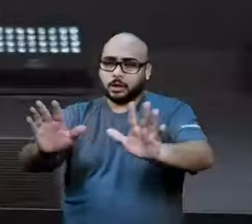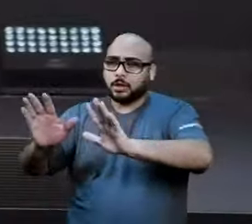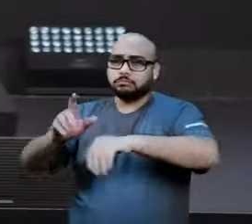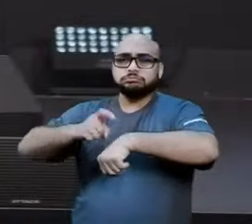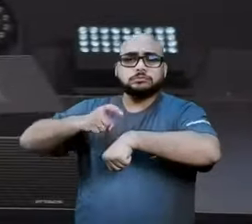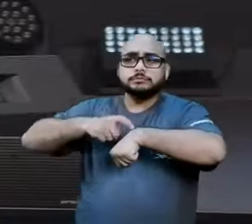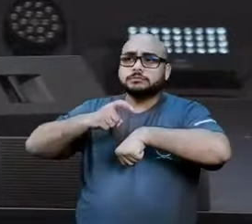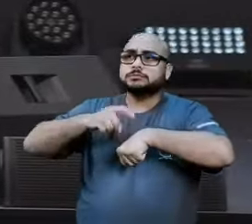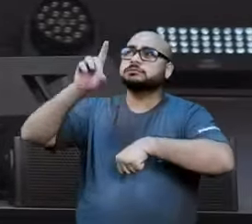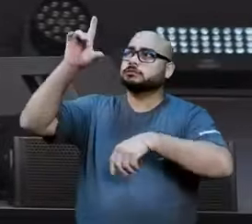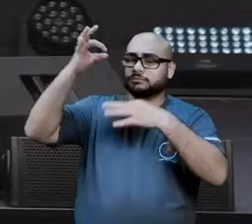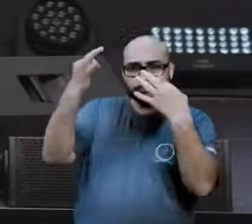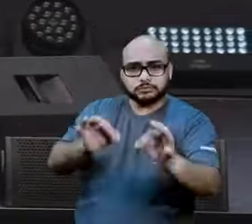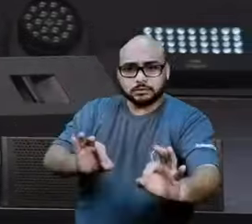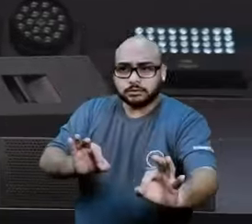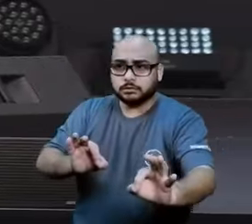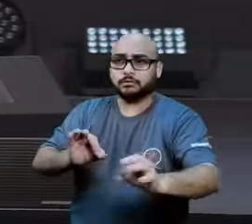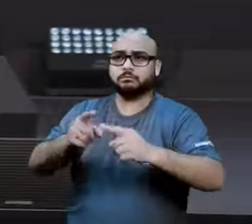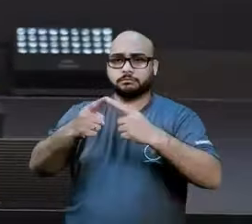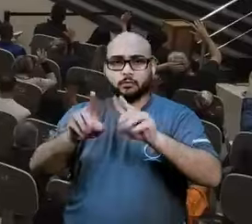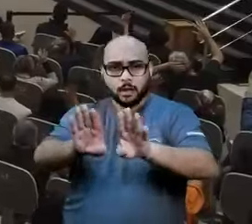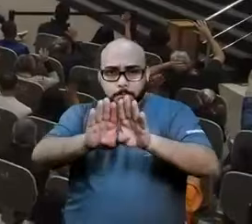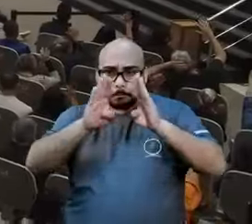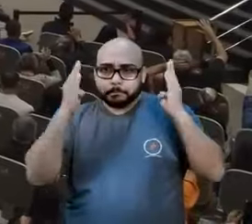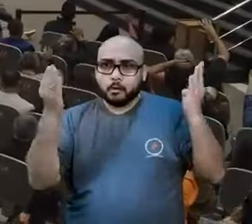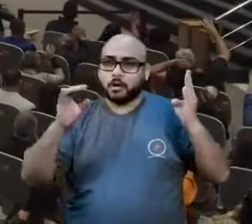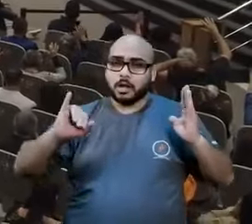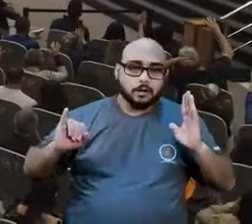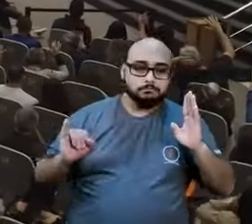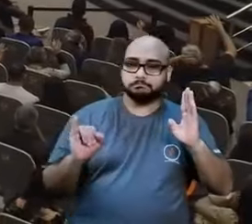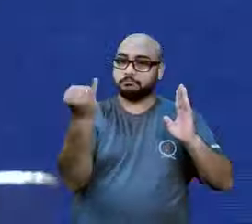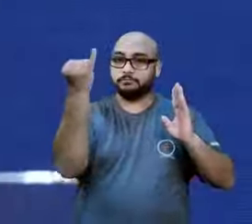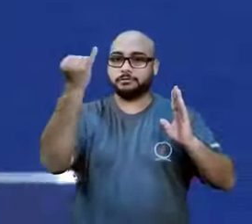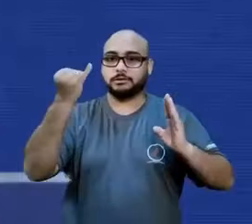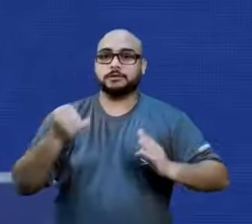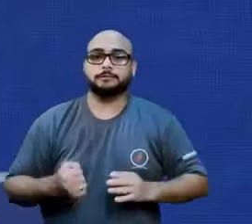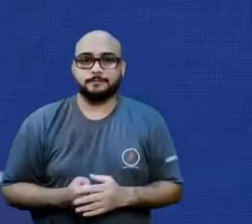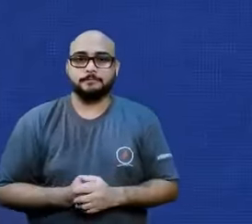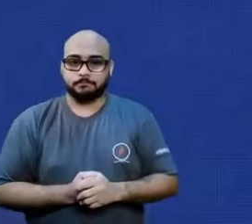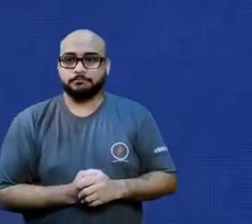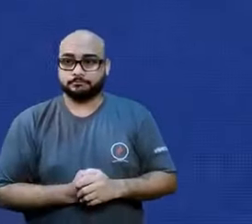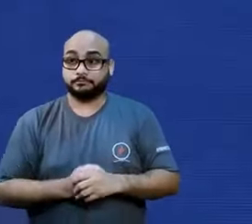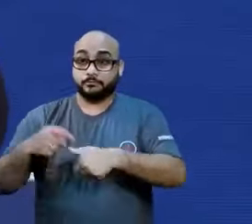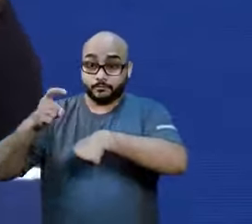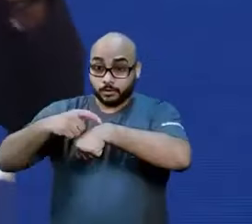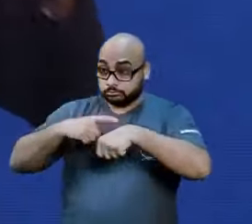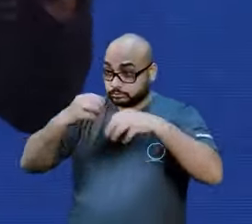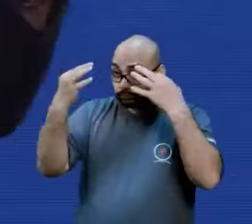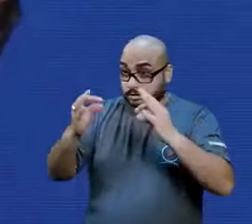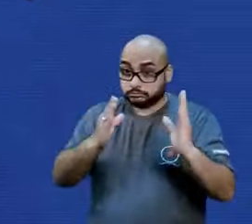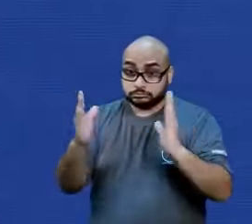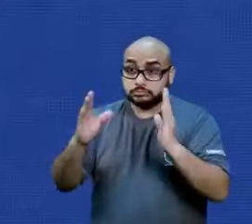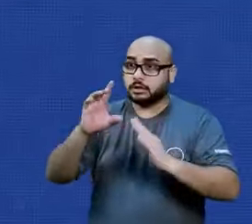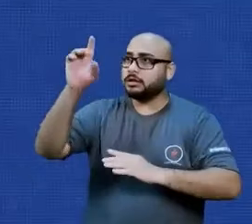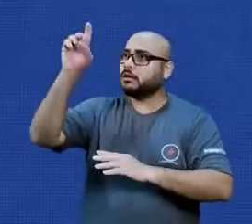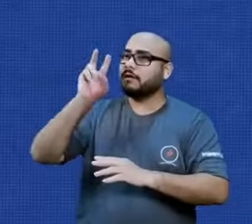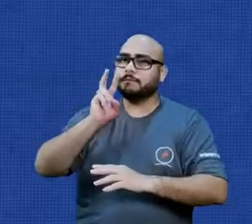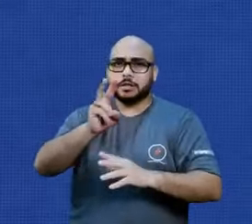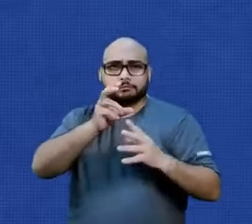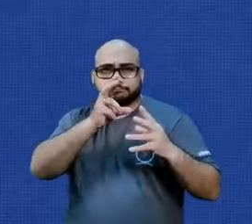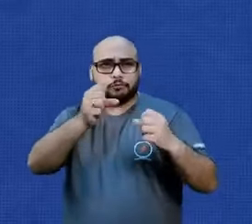certa O Milagre Vai ser operado na hora certa o braço forte de Deus vai agir a